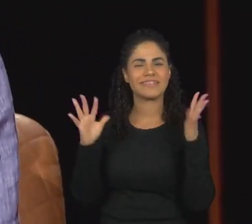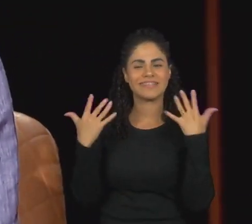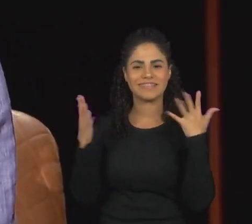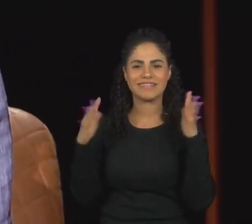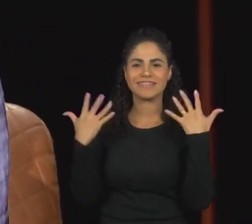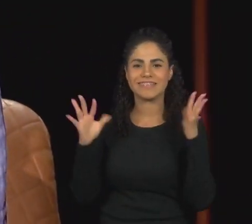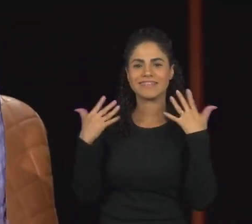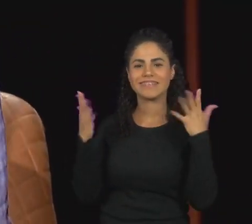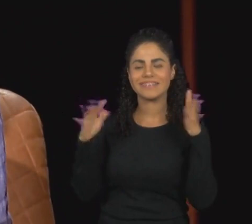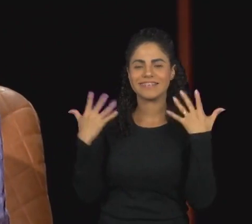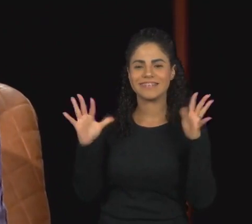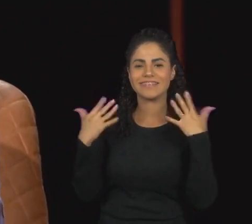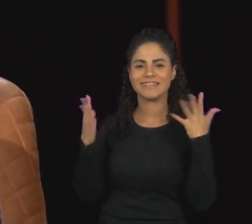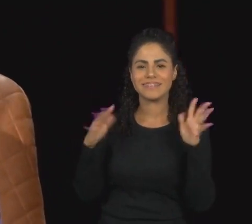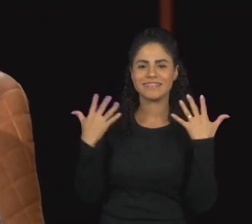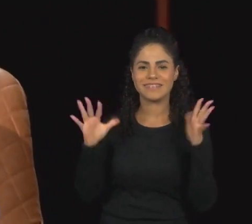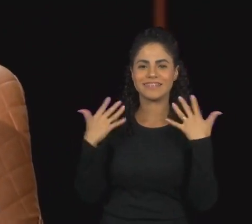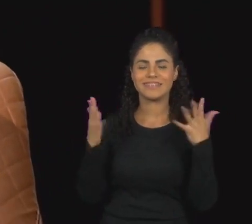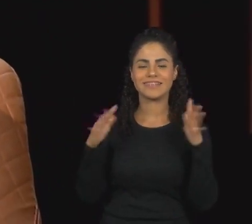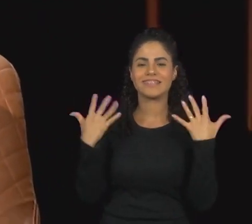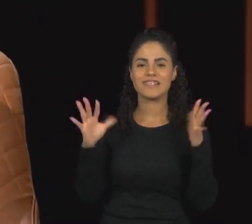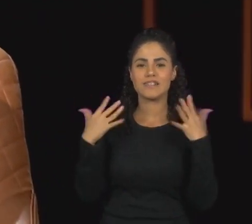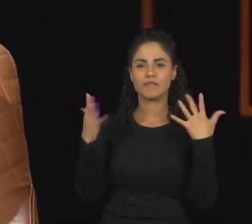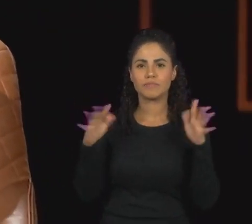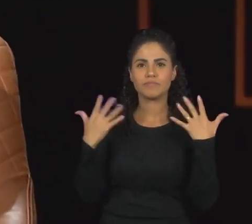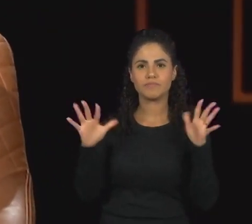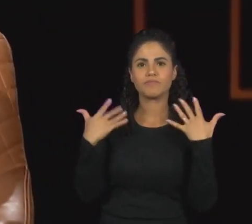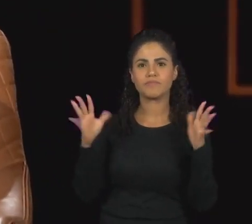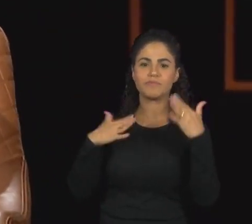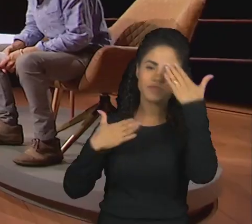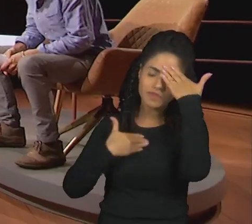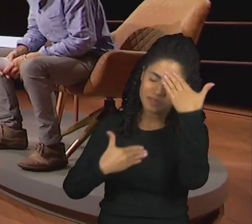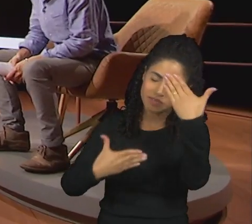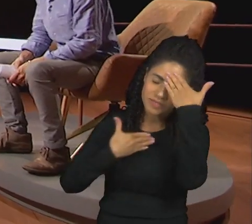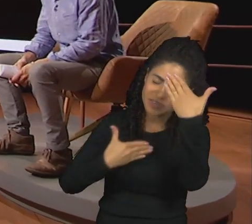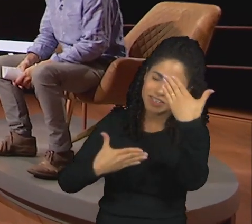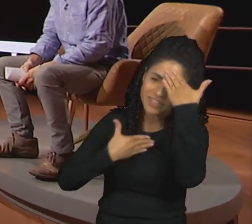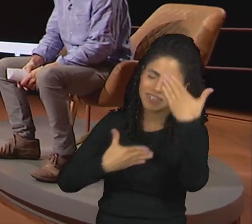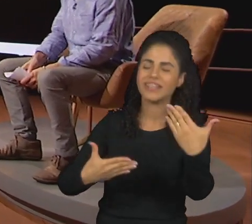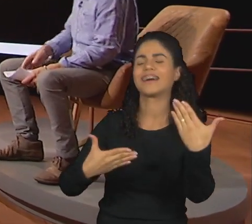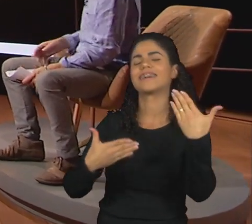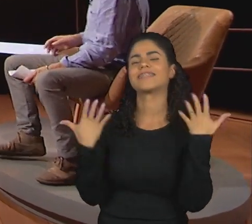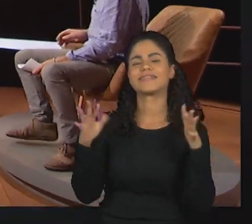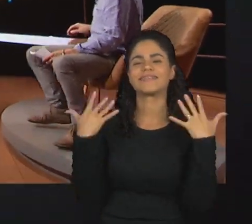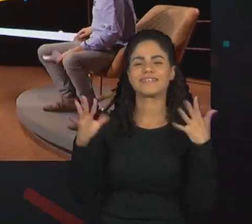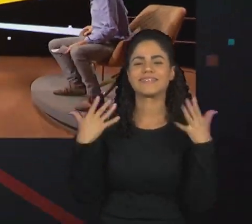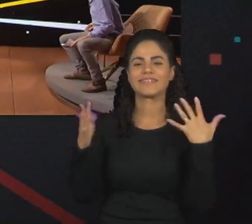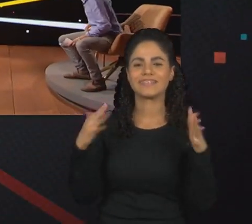Valeu, muito obrigado.